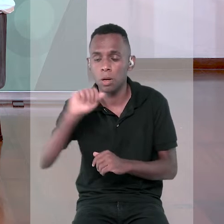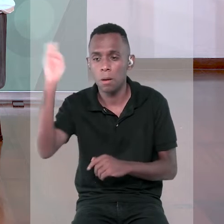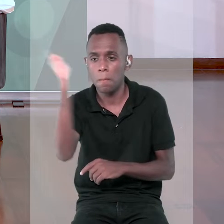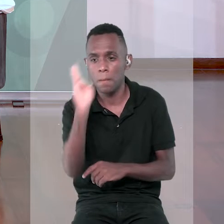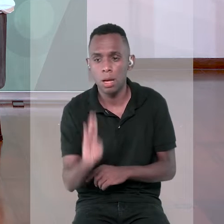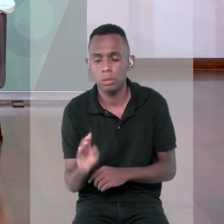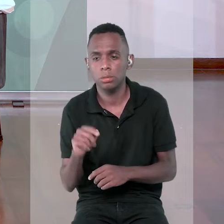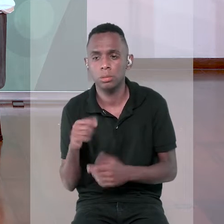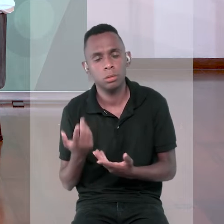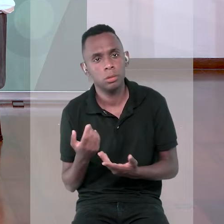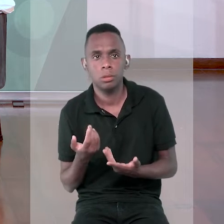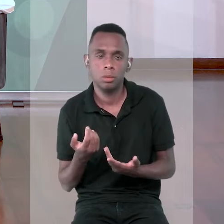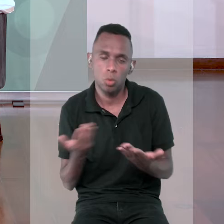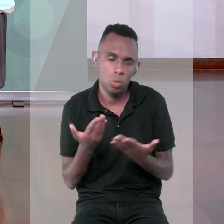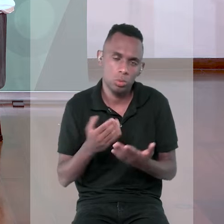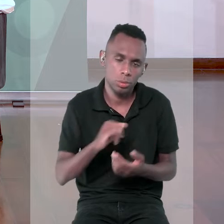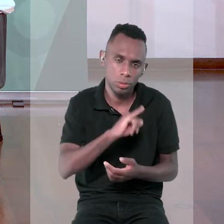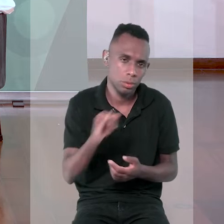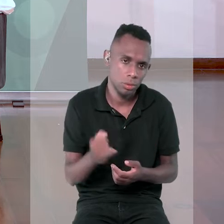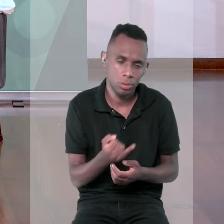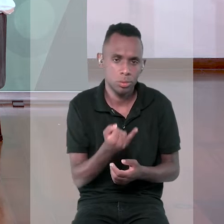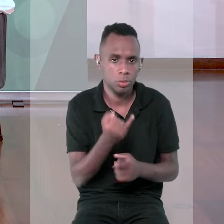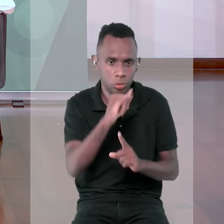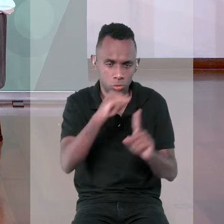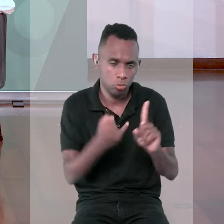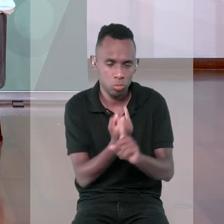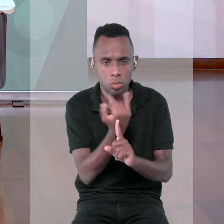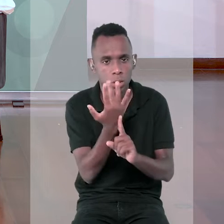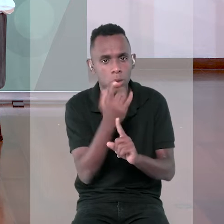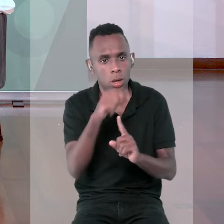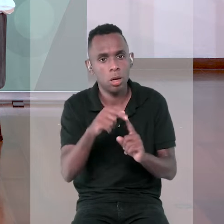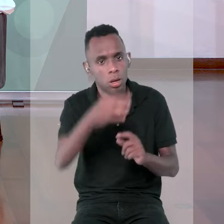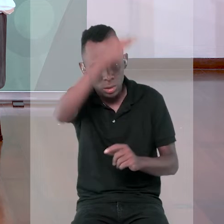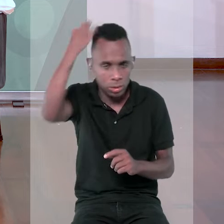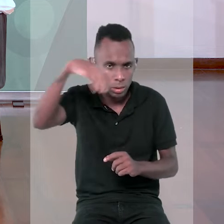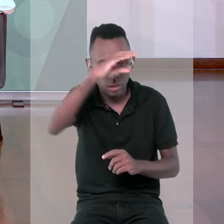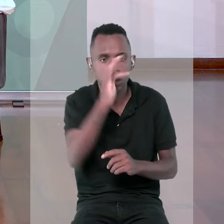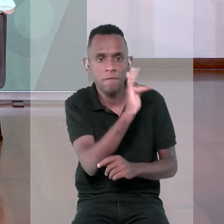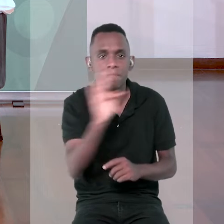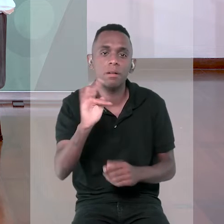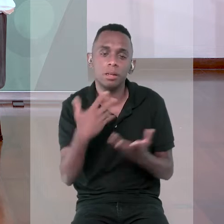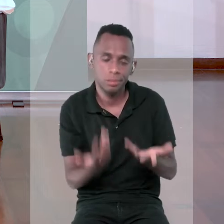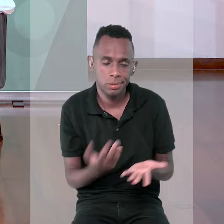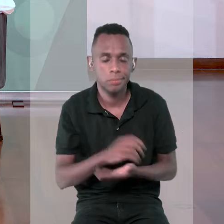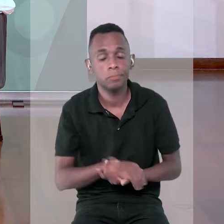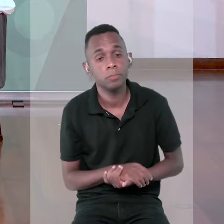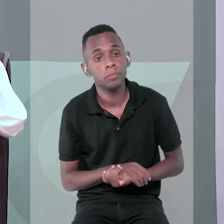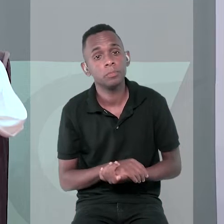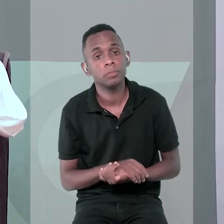d'Arc hoje está entre os 9 padroeiros da França, né? É impressionante as voltas da história.